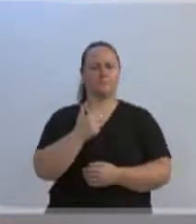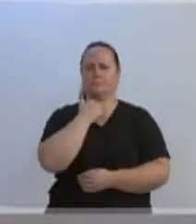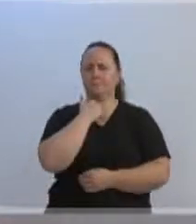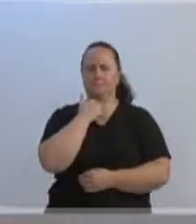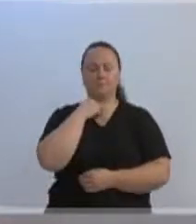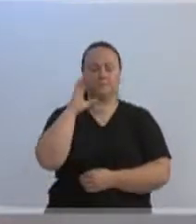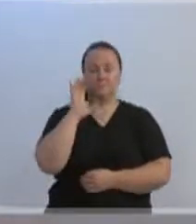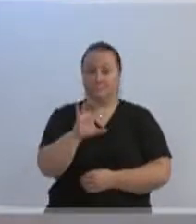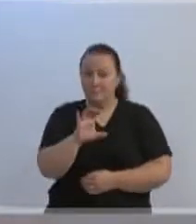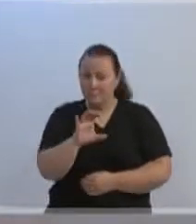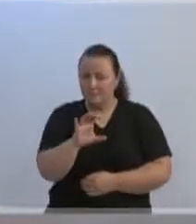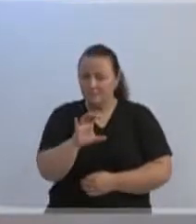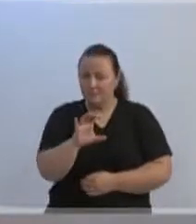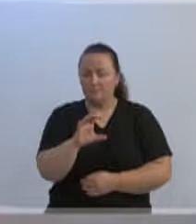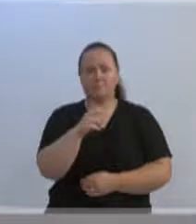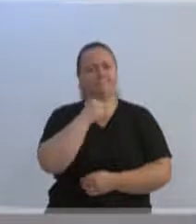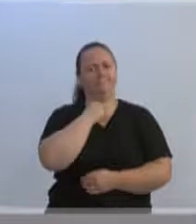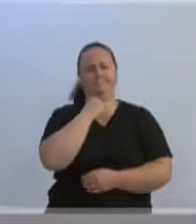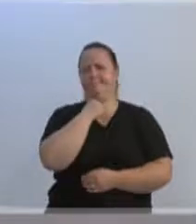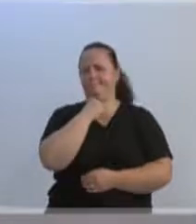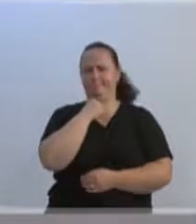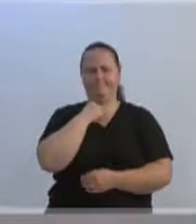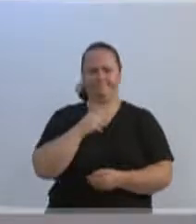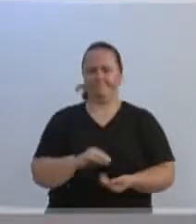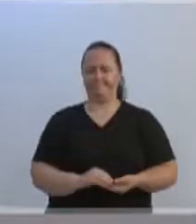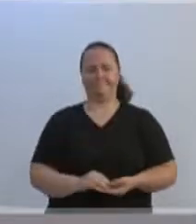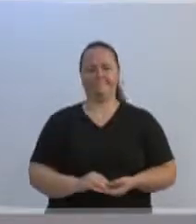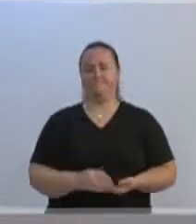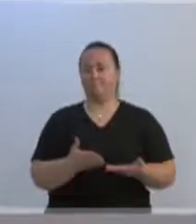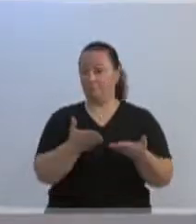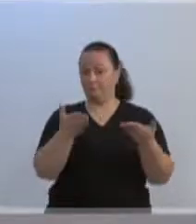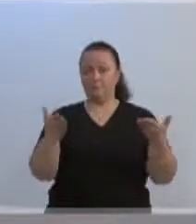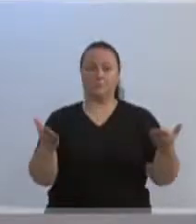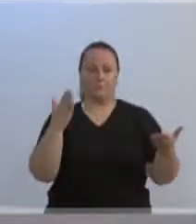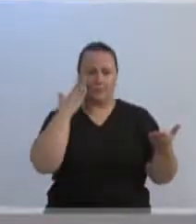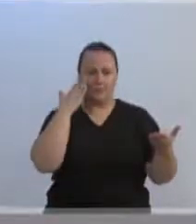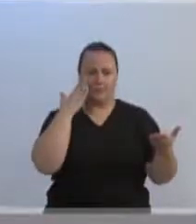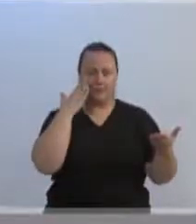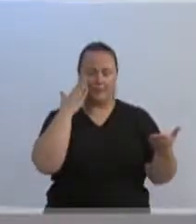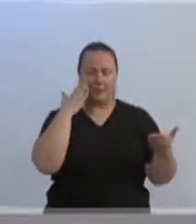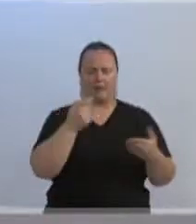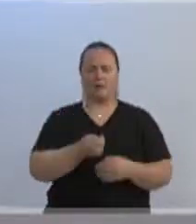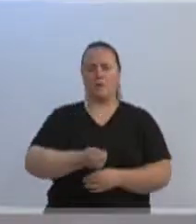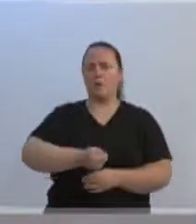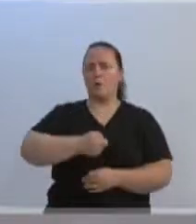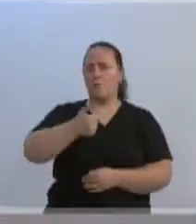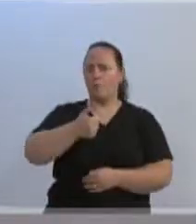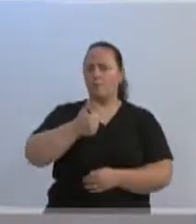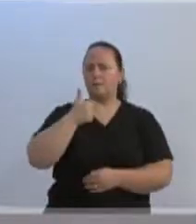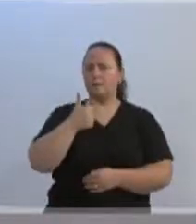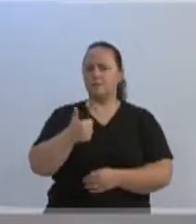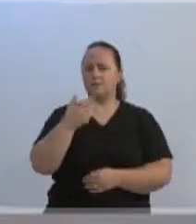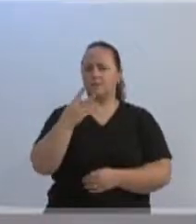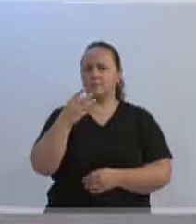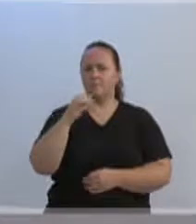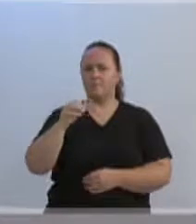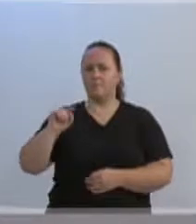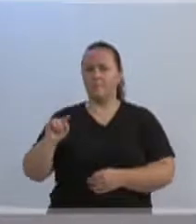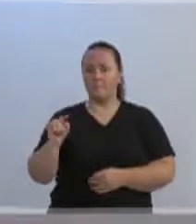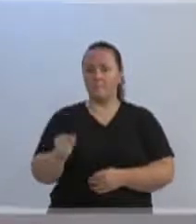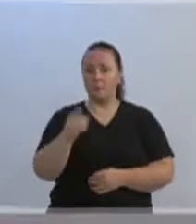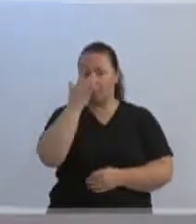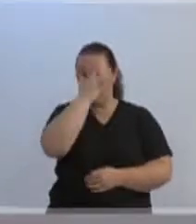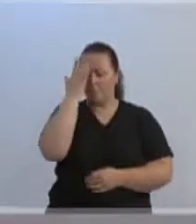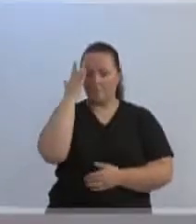da forma que está os senhores ter uma idéia foram quase 140 mil pessoas